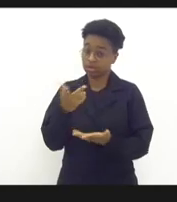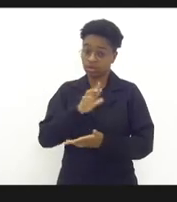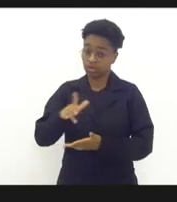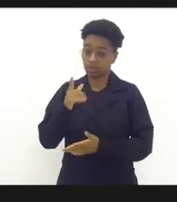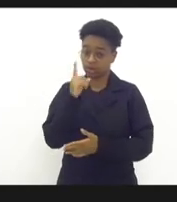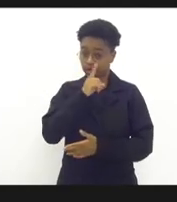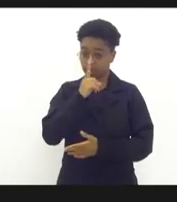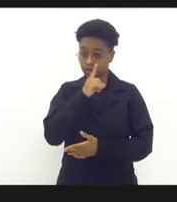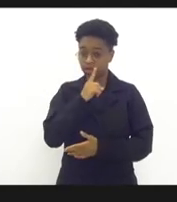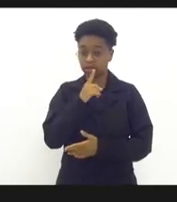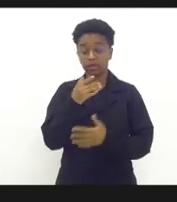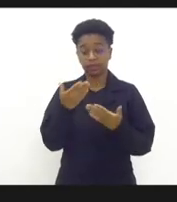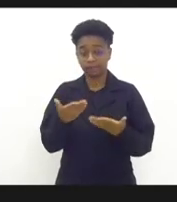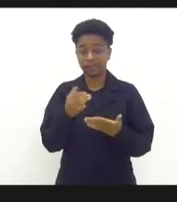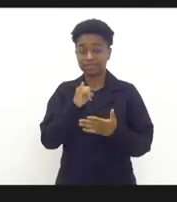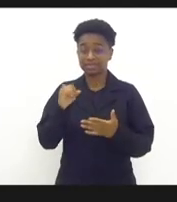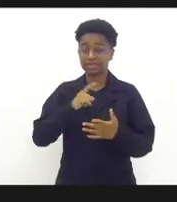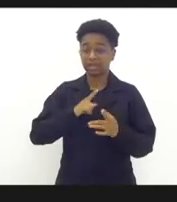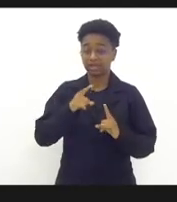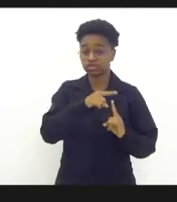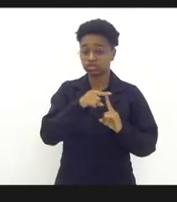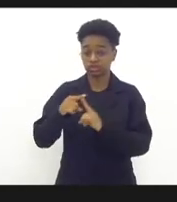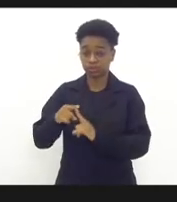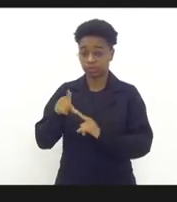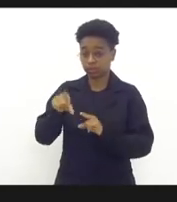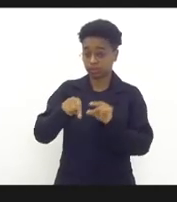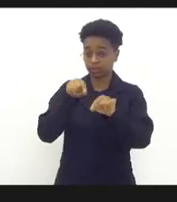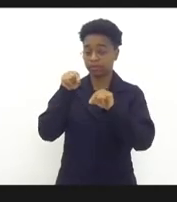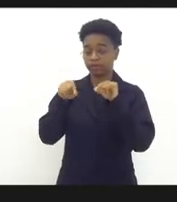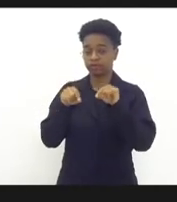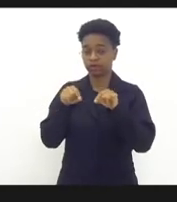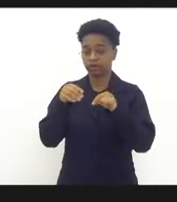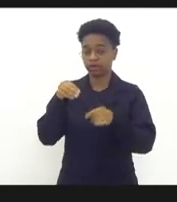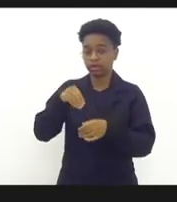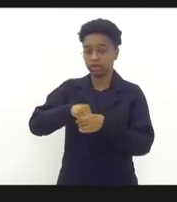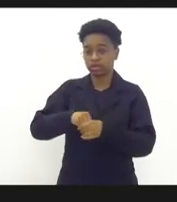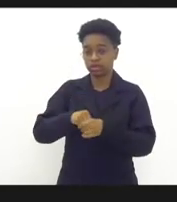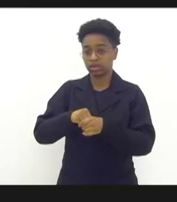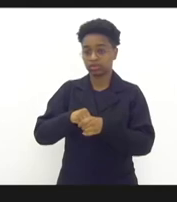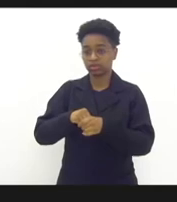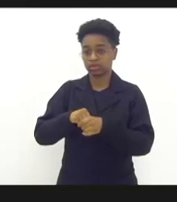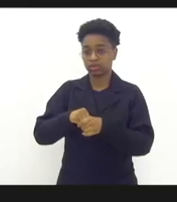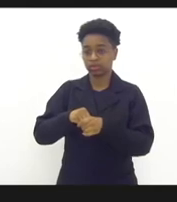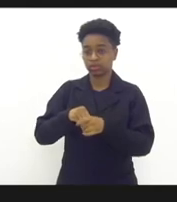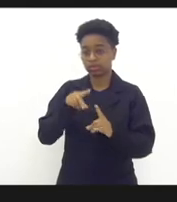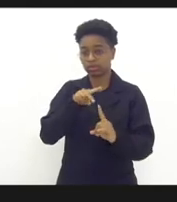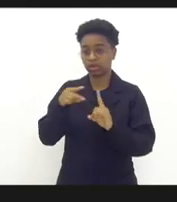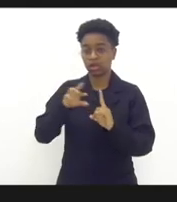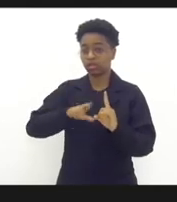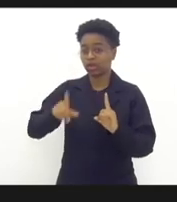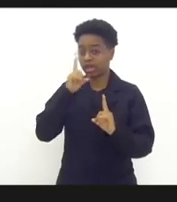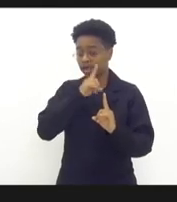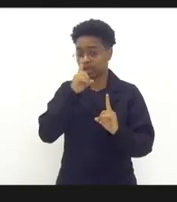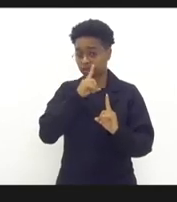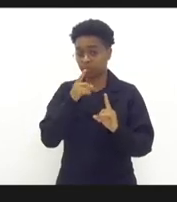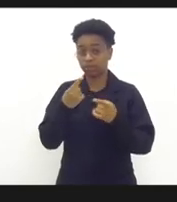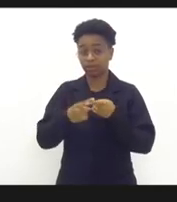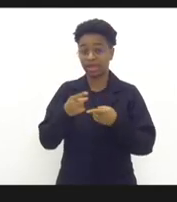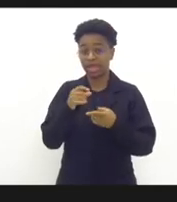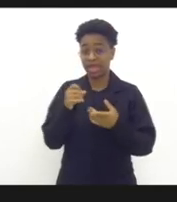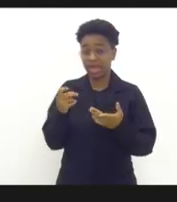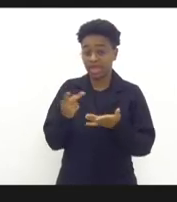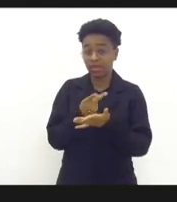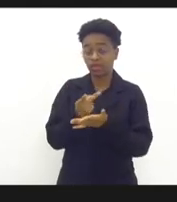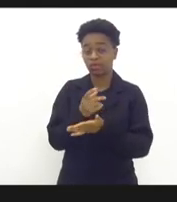dolo. Porque se há um tipo preferido dentro dessa linha, já não é mais um erro, né? Porque erro é quando não há